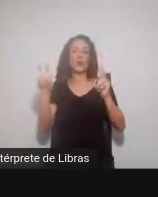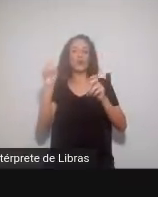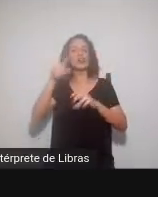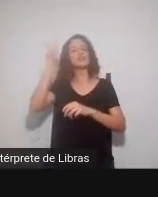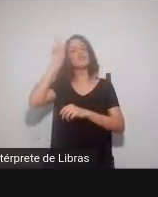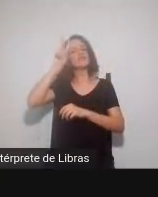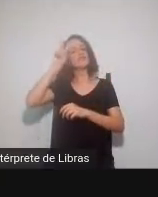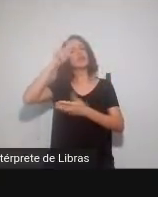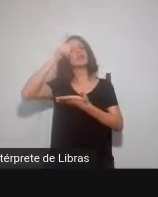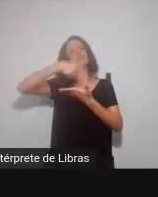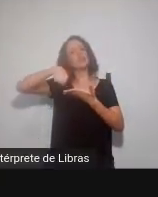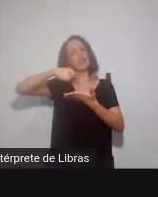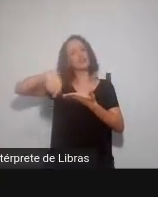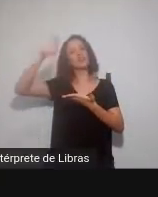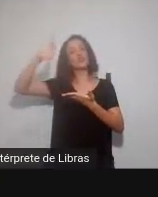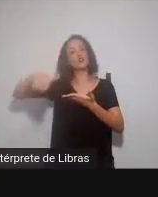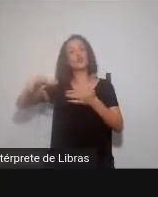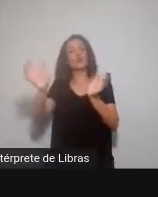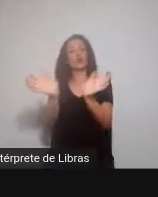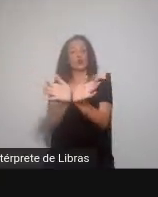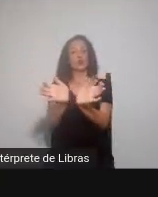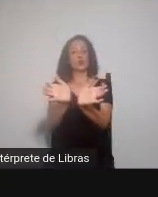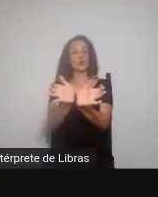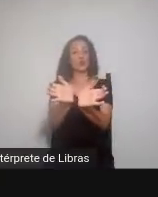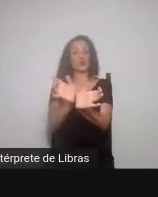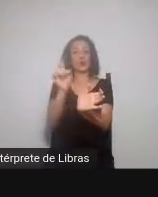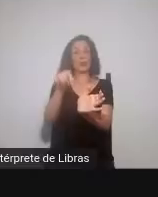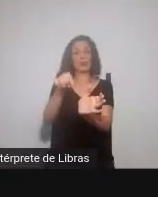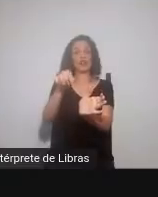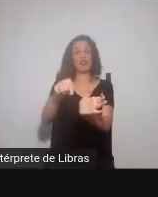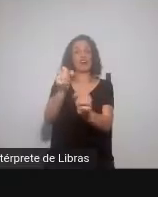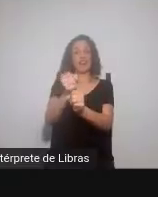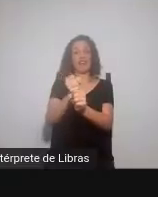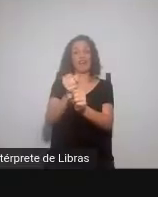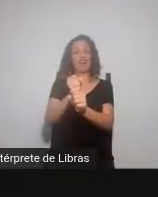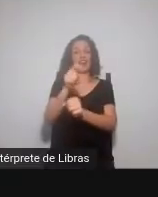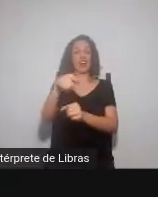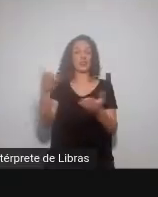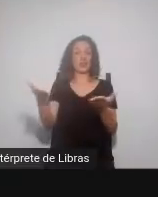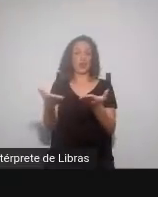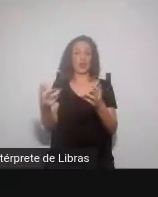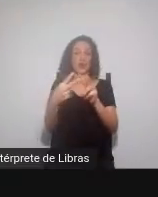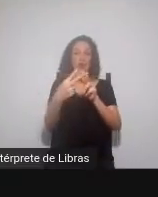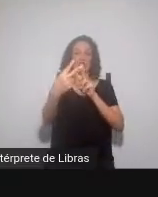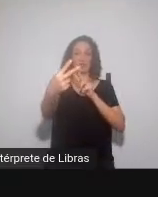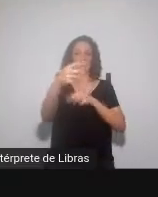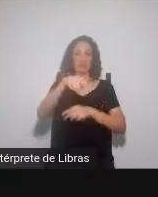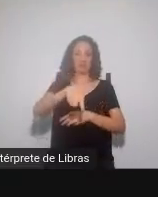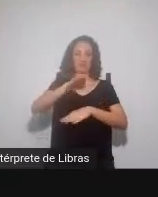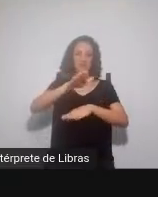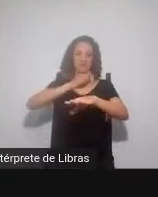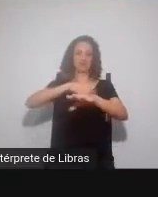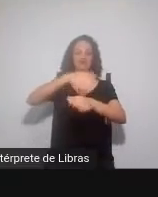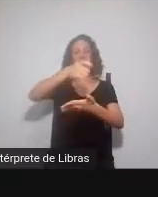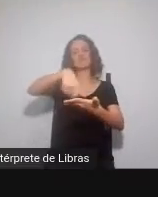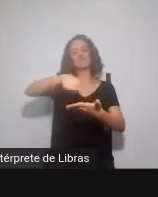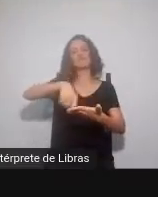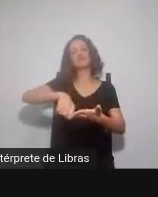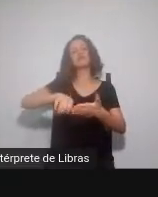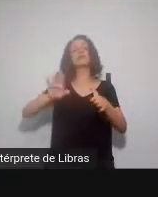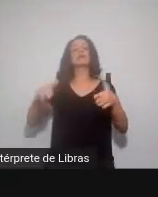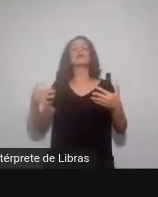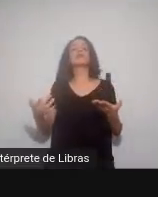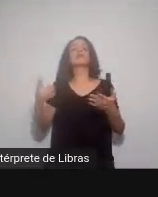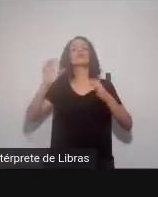reescrita por uma das turmas este ano, remotamente. Então, nesse projeto, aqui